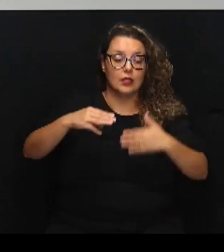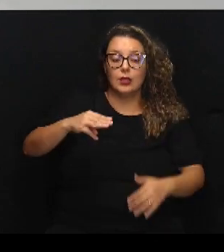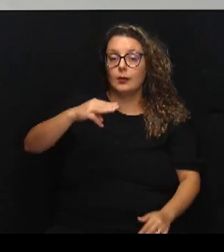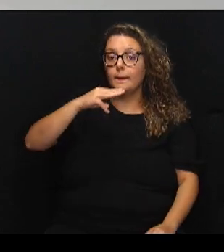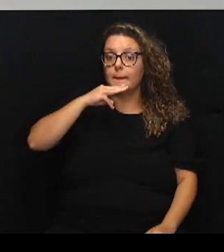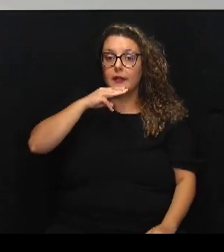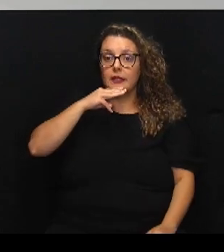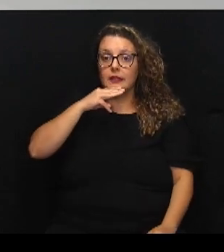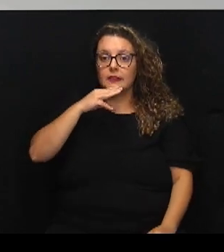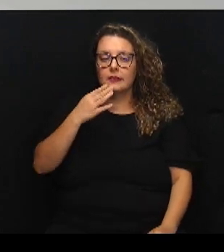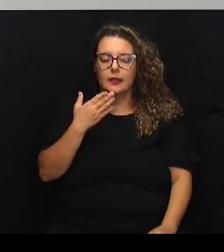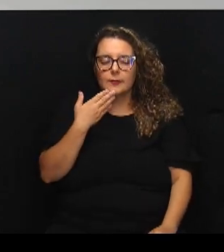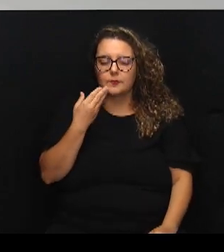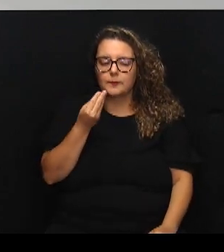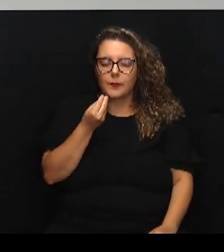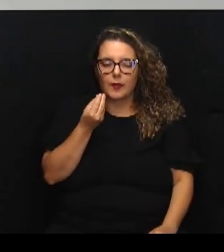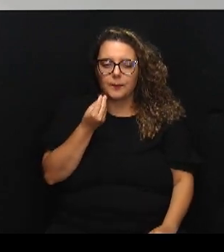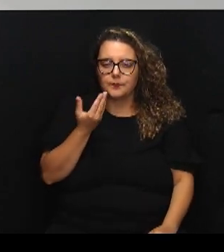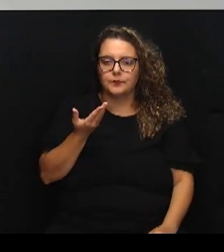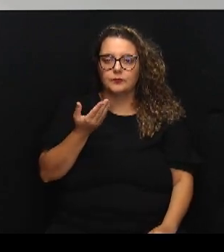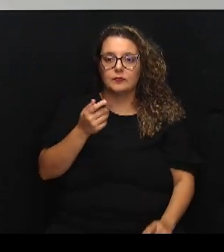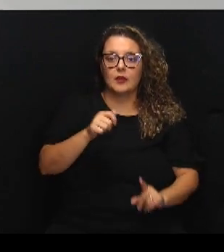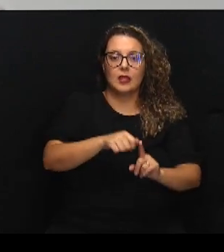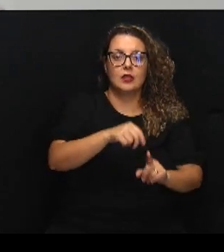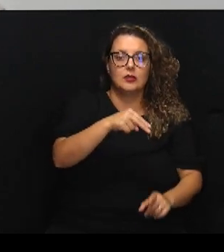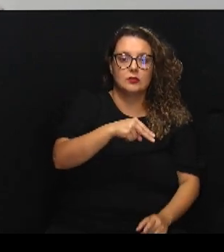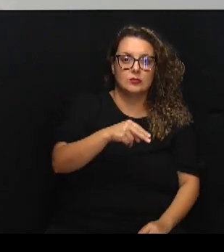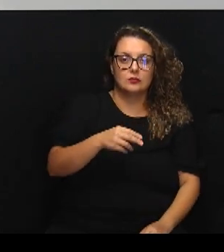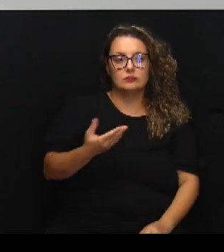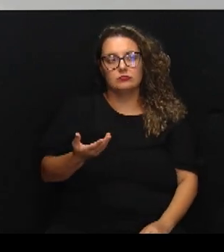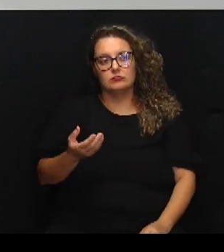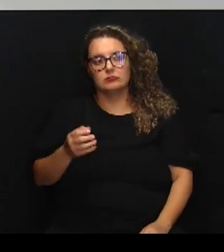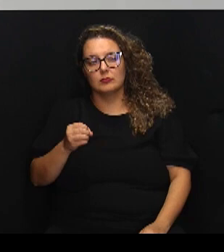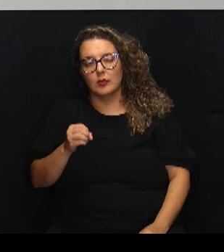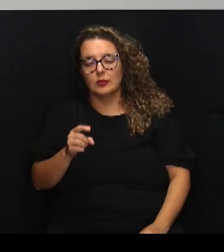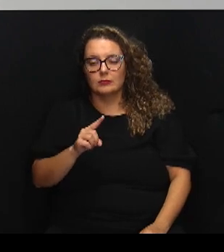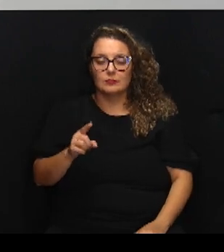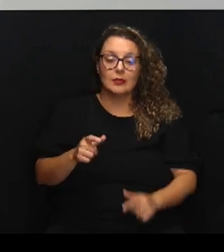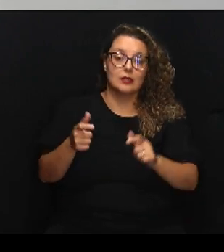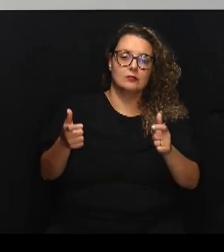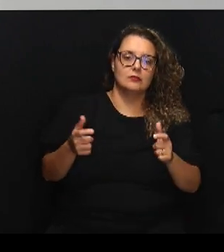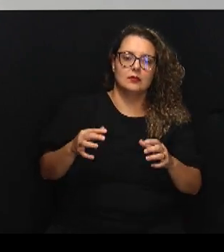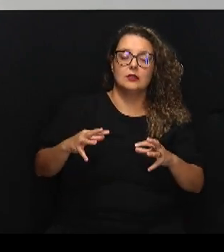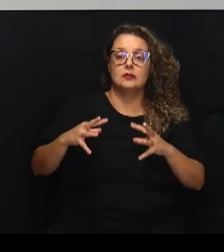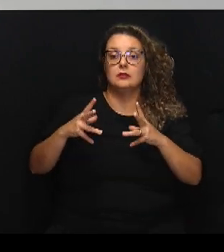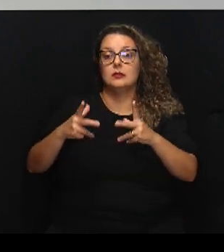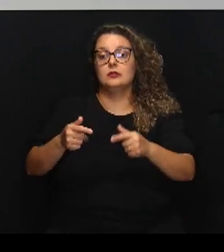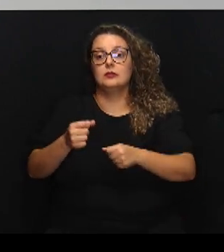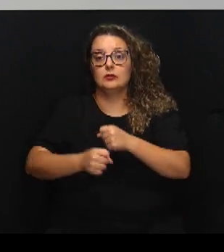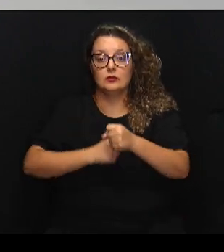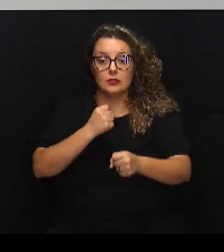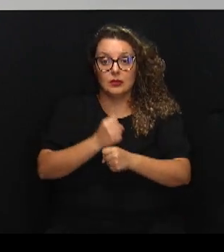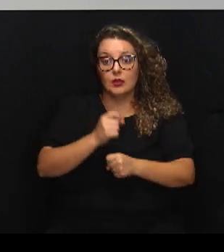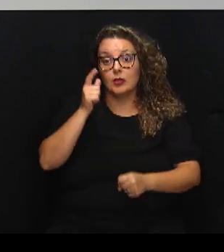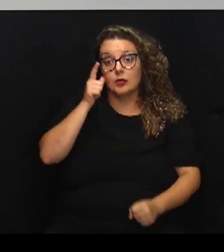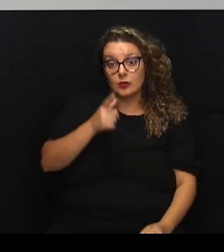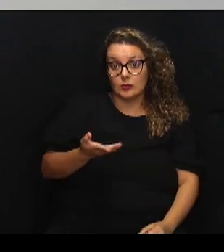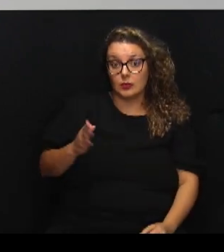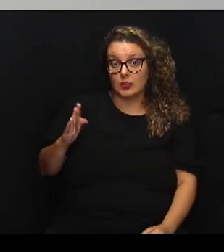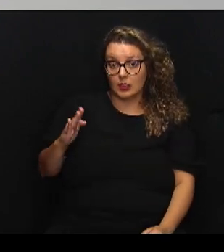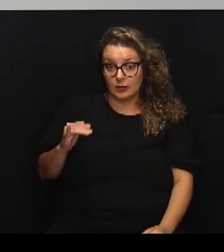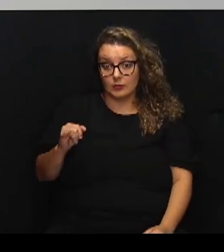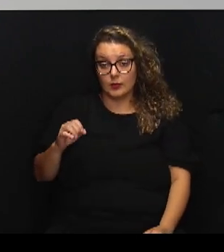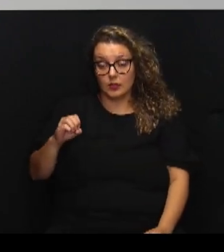no verão a gente tem muita manga, ela tá molinha, tá docinha. Em novembro, ali em outubro, não tanto, né? Então, não é todo ano que